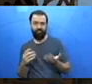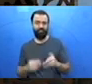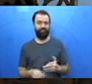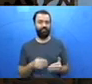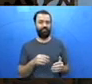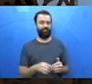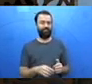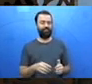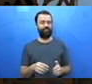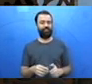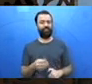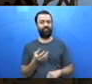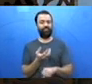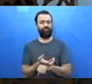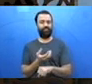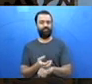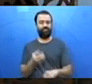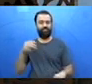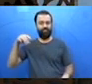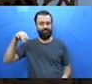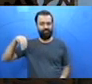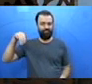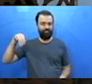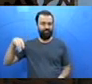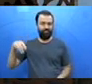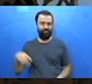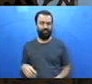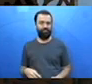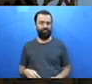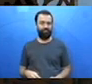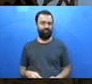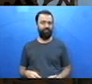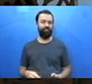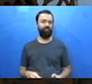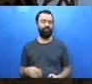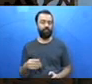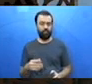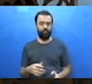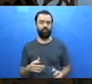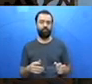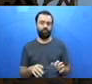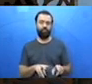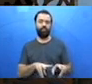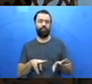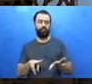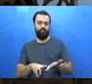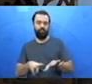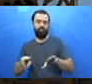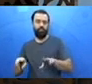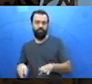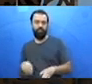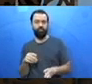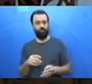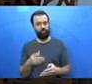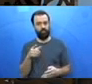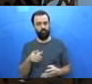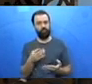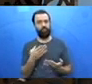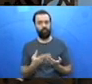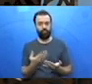numéricos, a aula do 7º ano. Durante a semana, o professor já trabalhou com vocês, né? Já